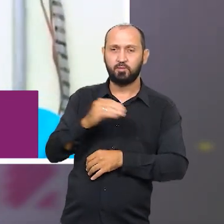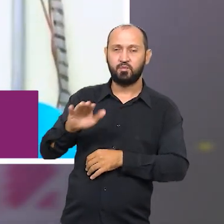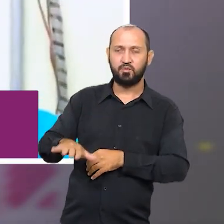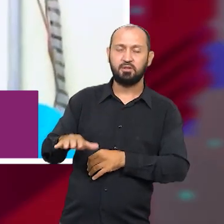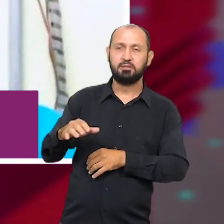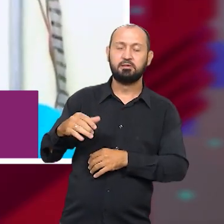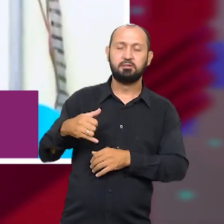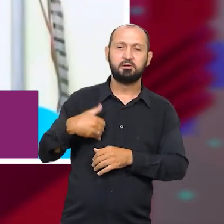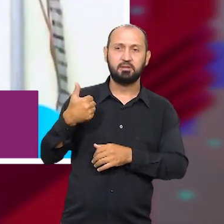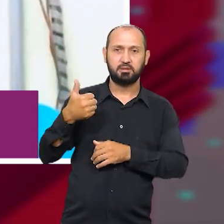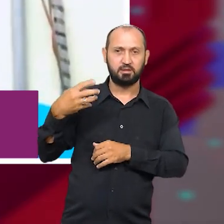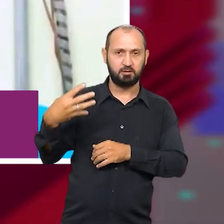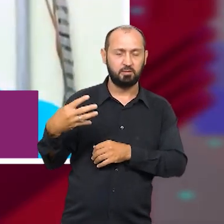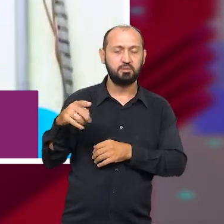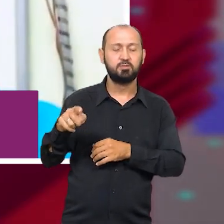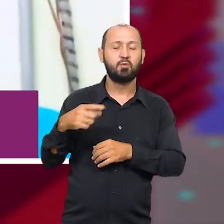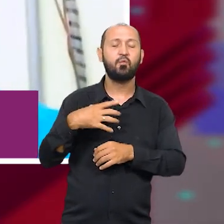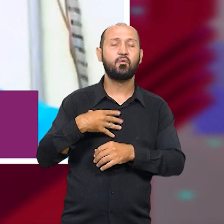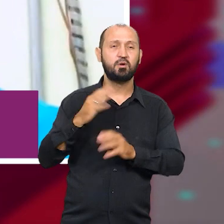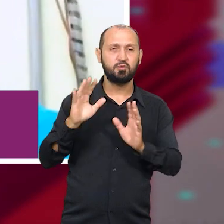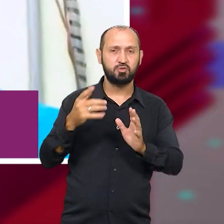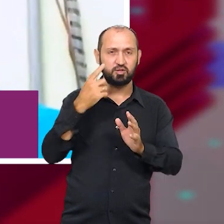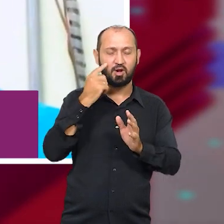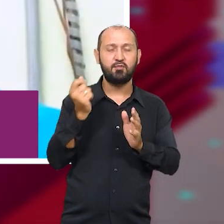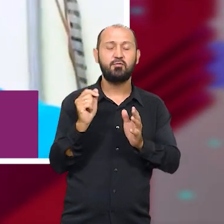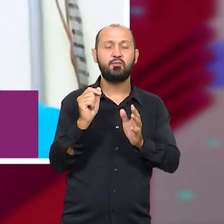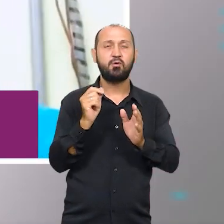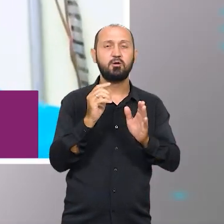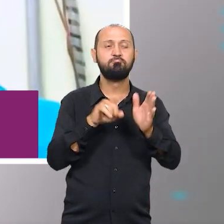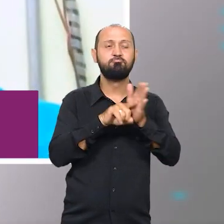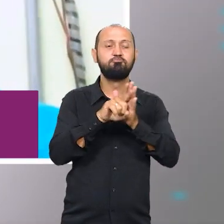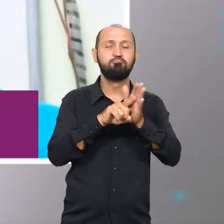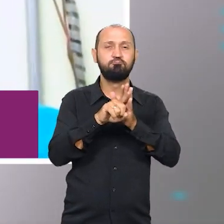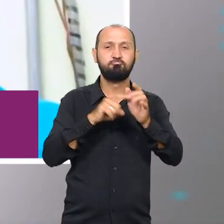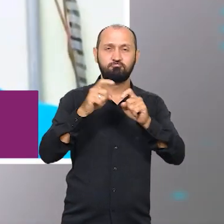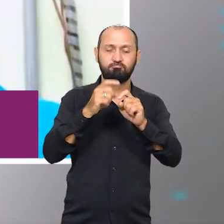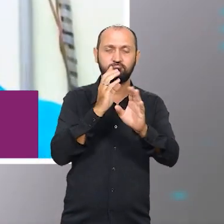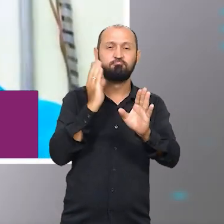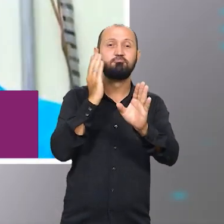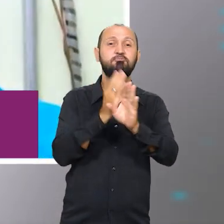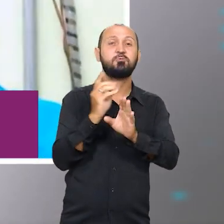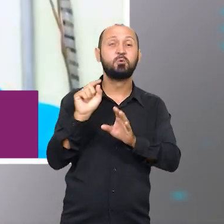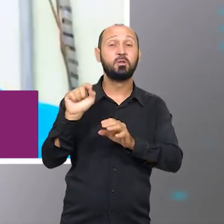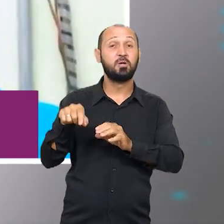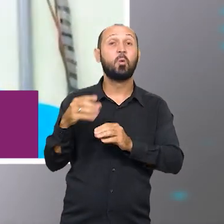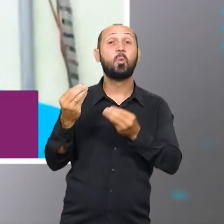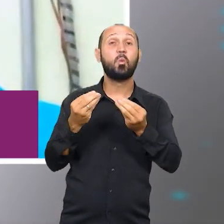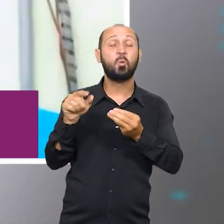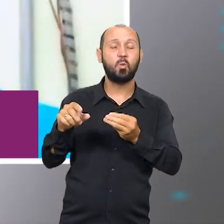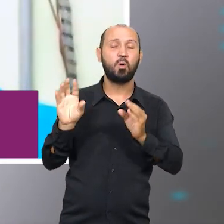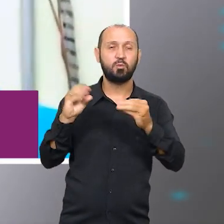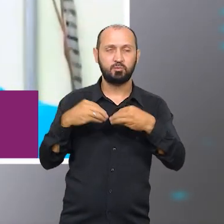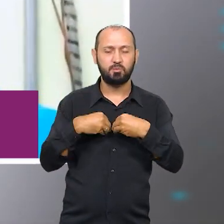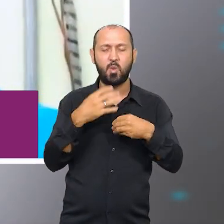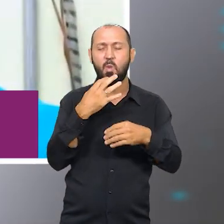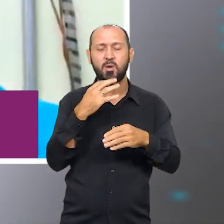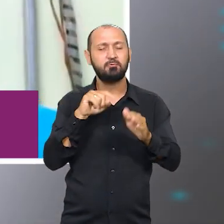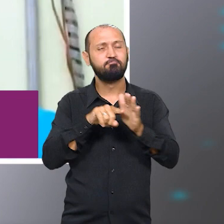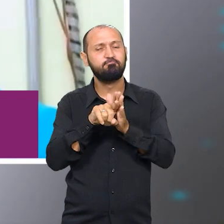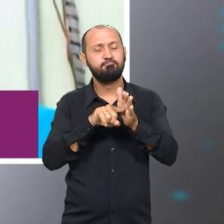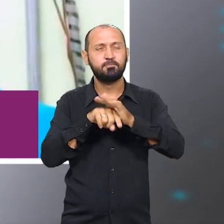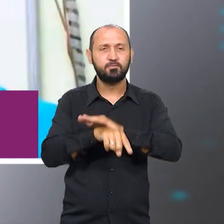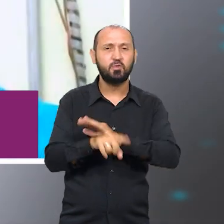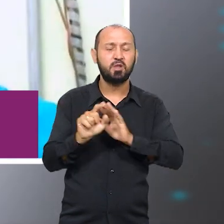filho. Meu filho tem 14 anos, foi diagnosticado com autismo, e a forma de eu entender e conhecer um pouco